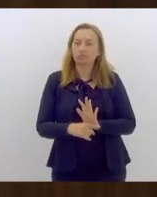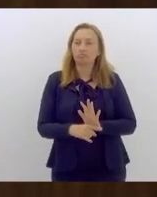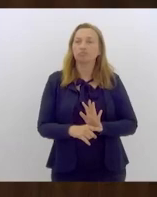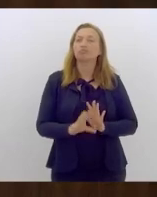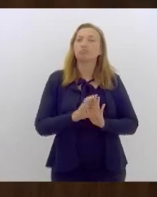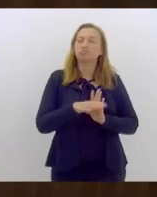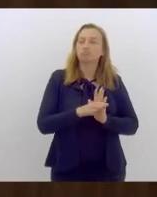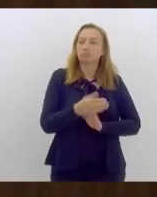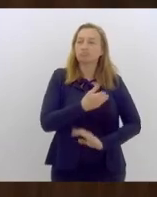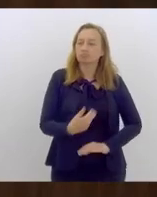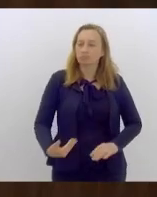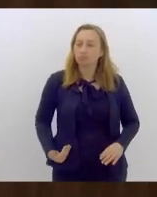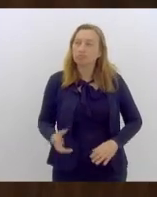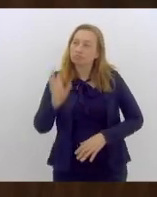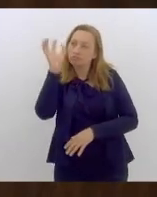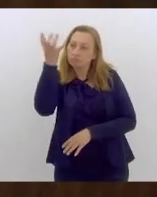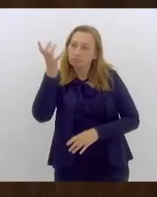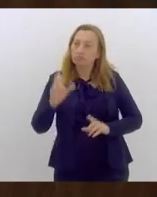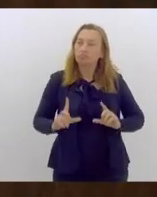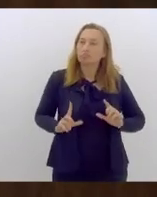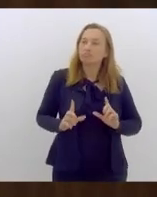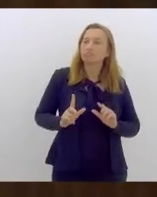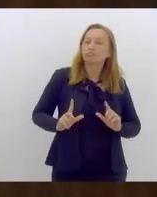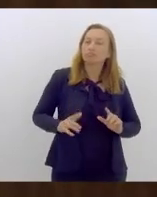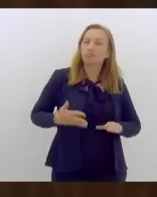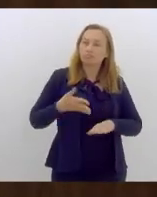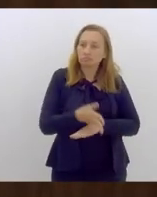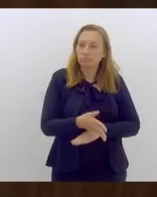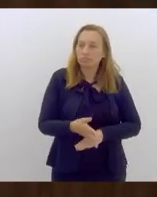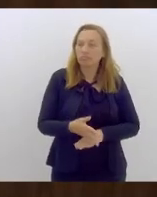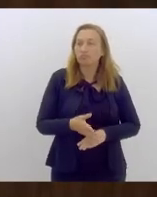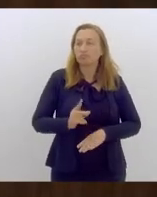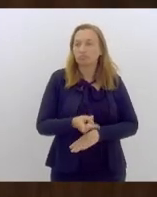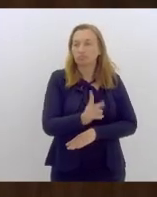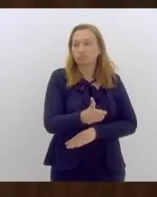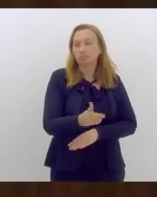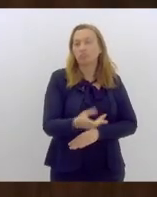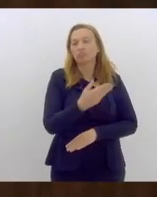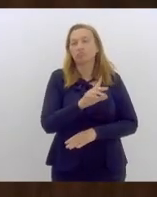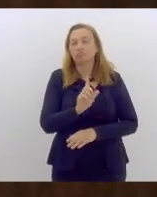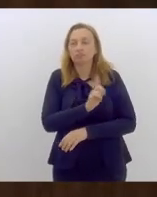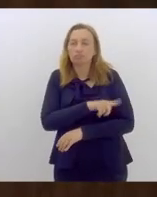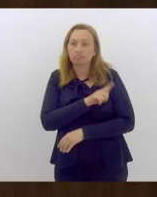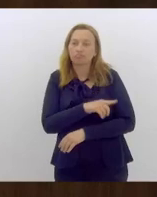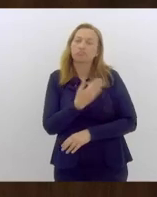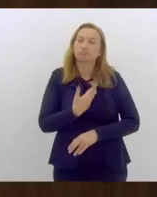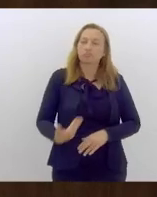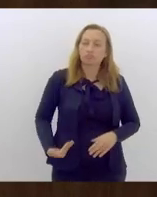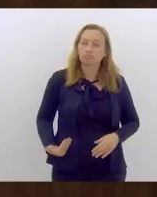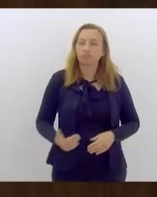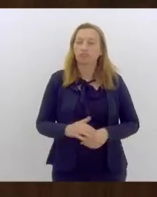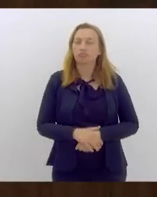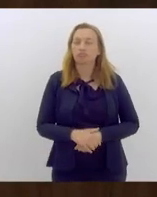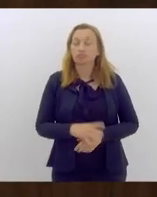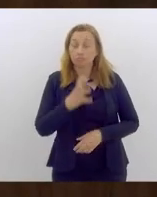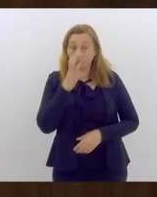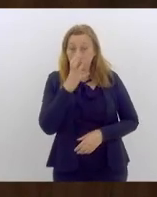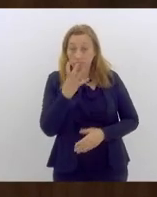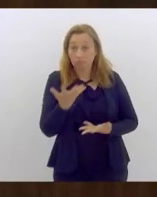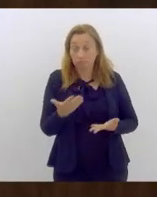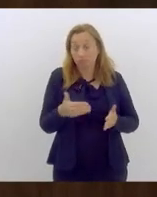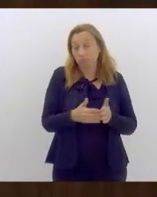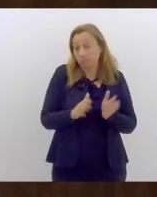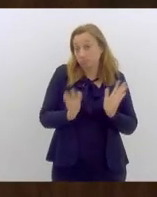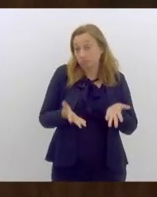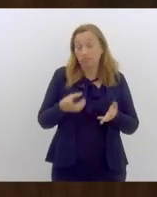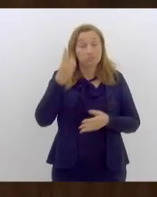governança climática. É um elemento que chegou também para ficar nas políticas públicas, na gestão pública. Eu fico pasmo até hoje, deputada Marta